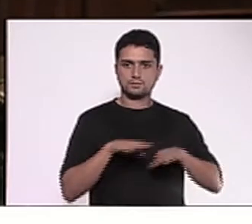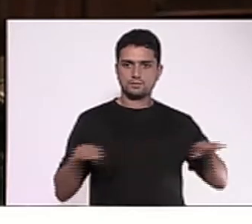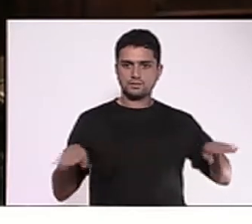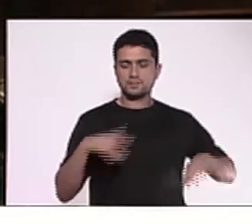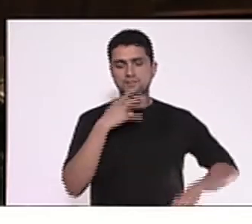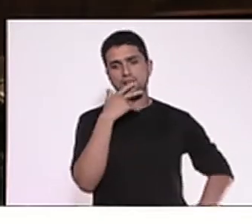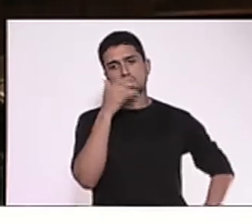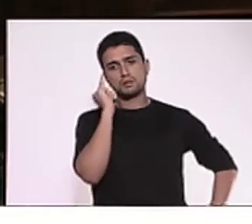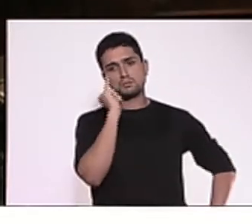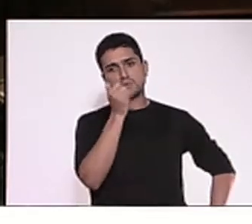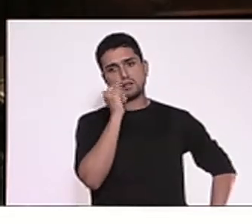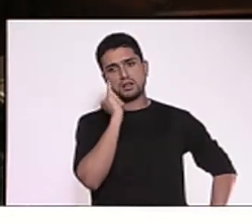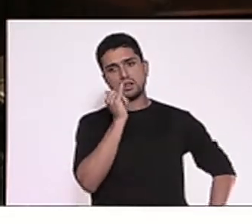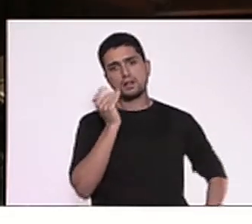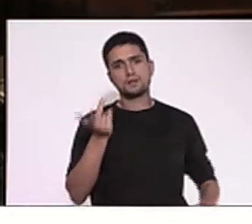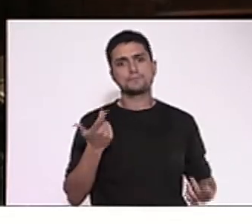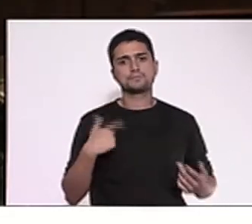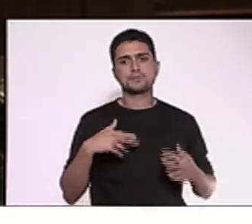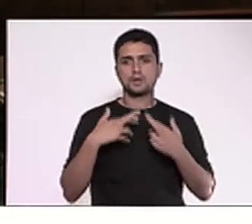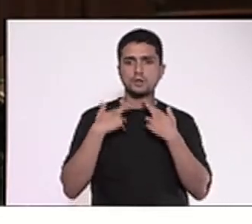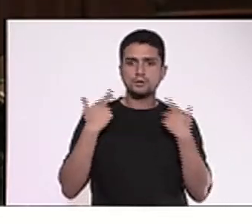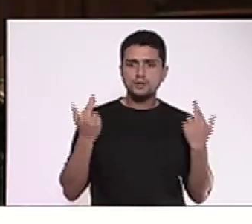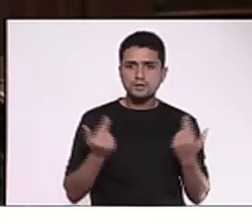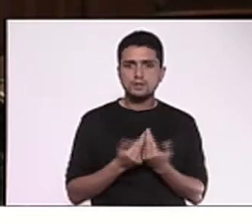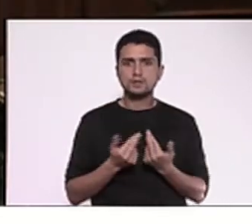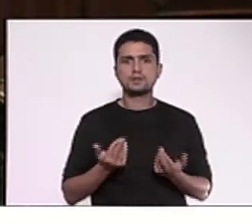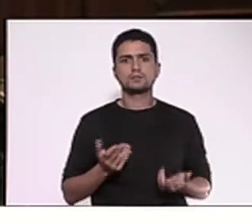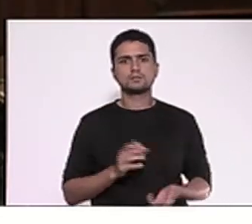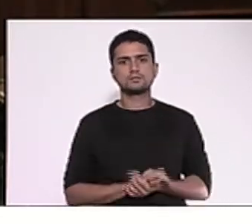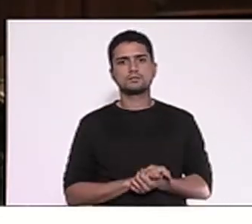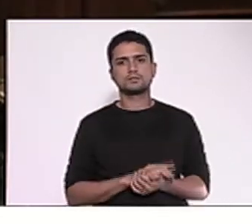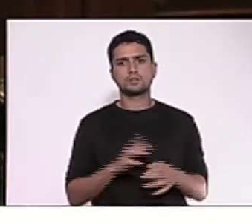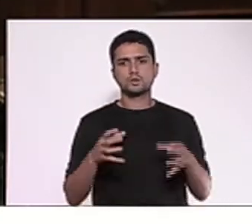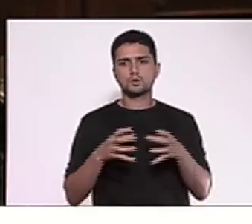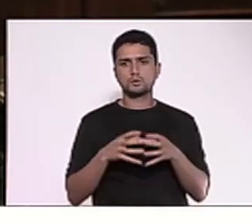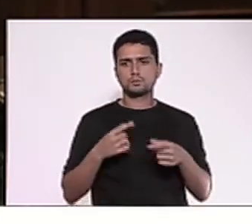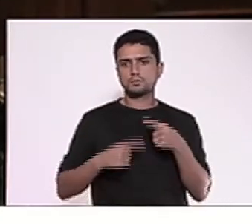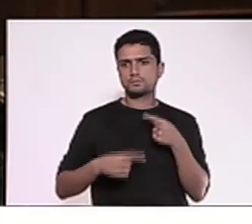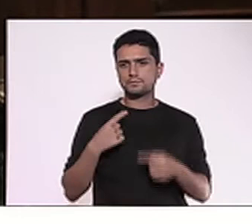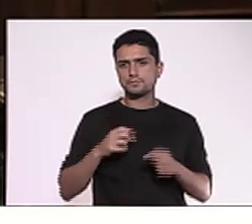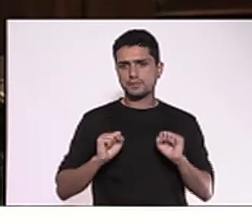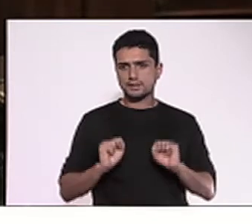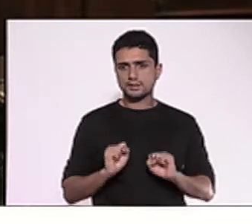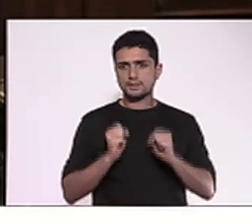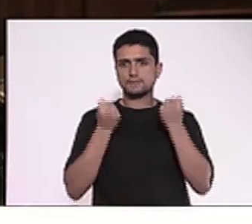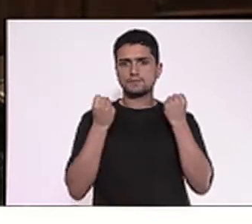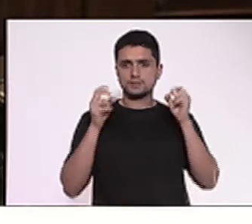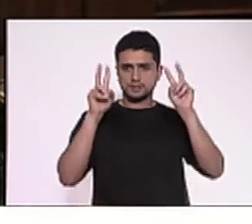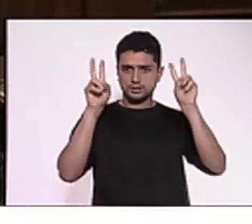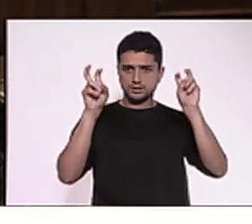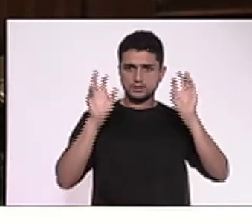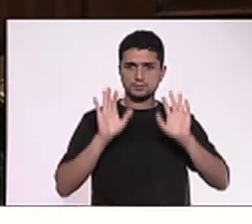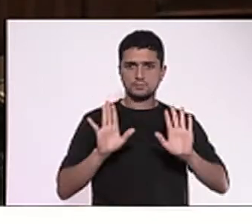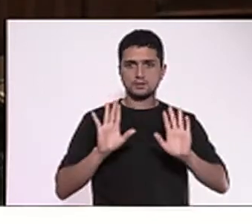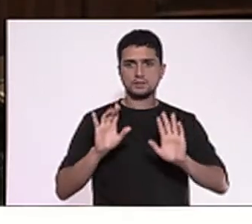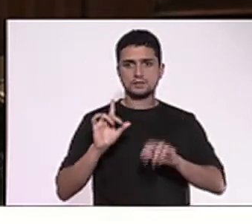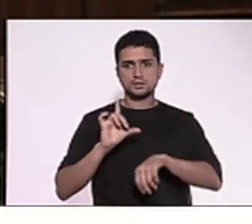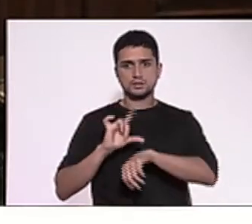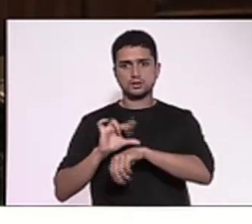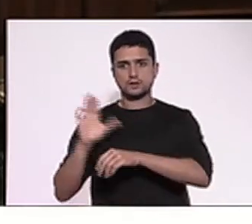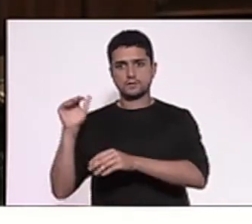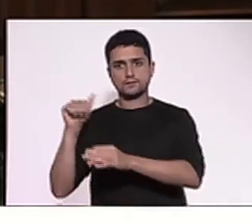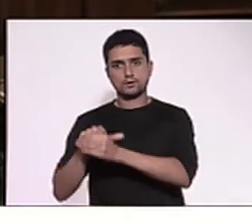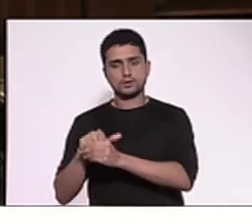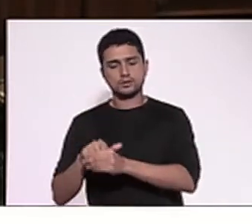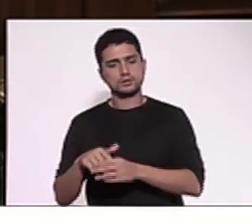públicas, assumem nas reuniões com suas bases eleitorais a defesa de certas teses, mas na hora de votar o que é